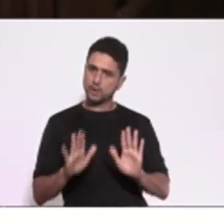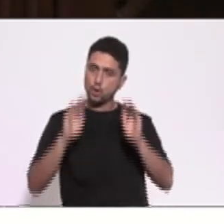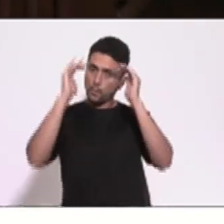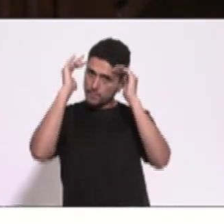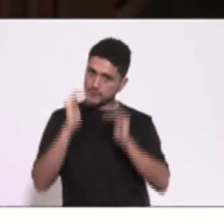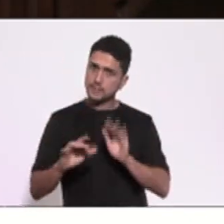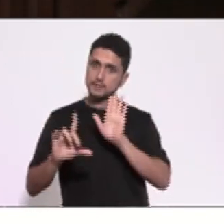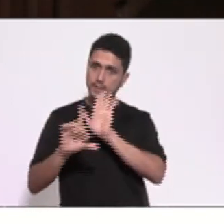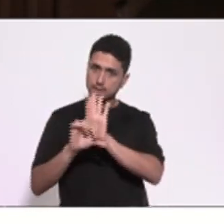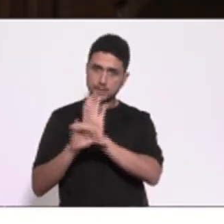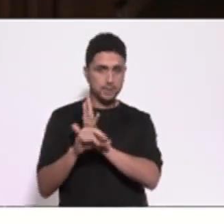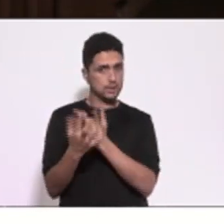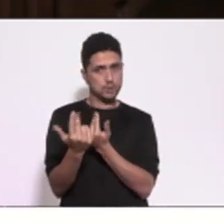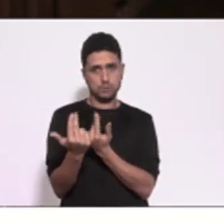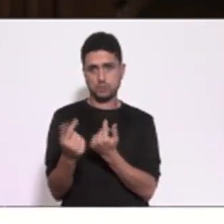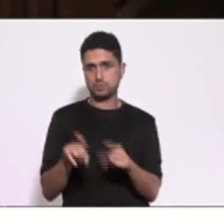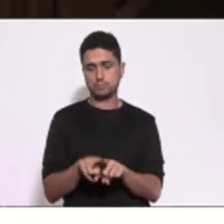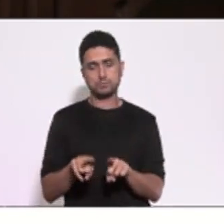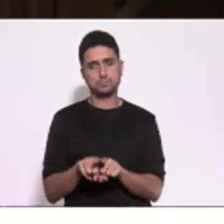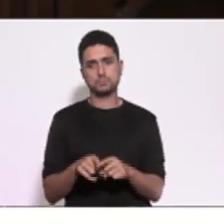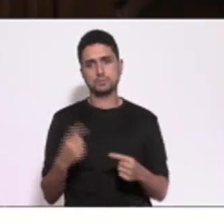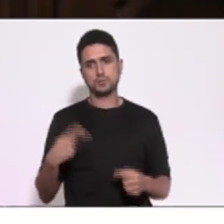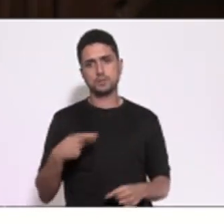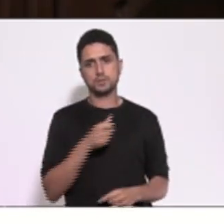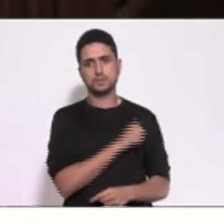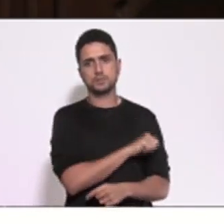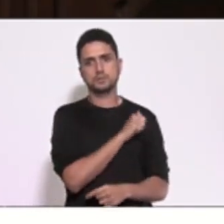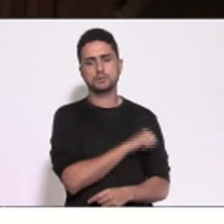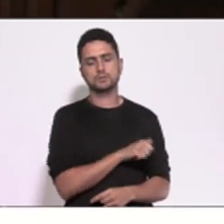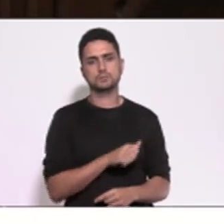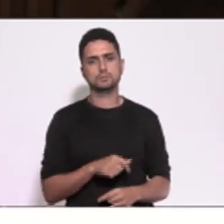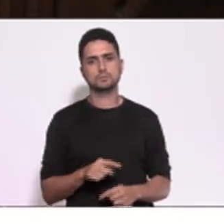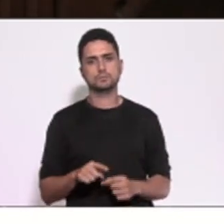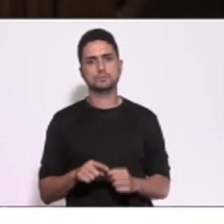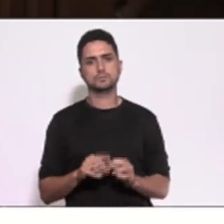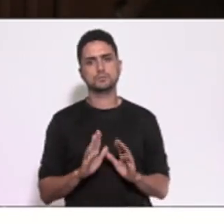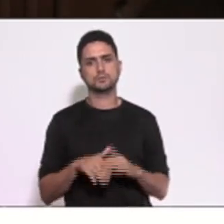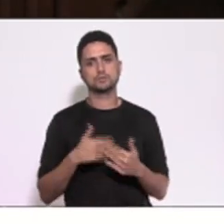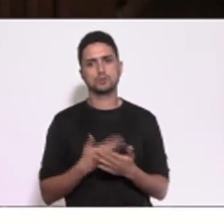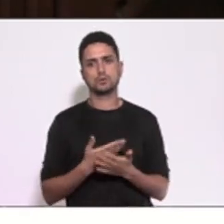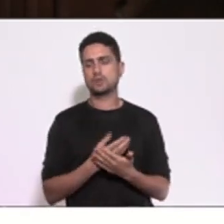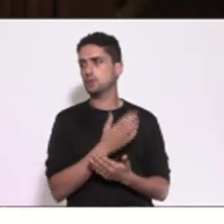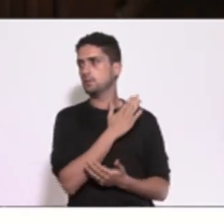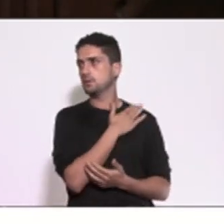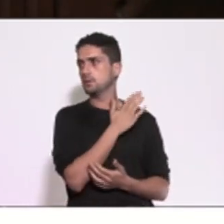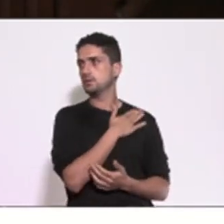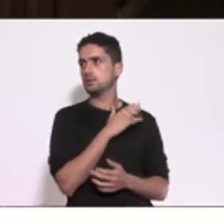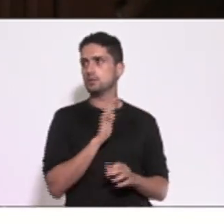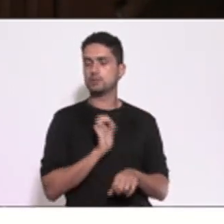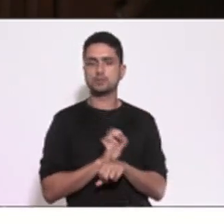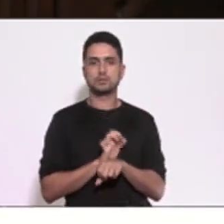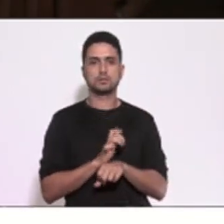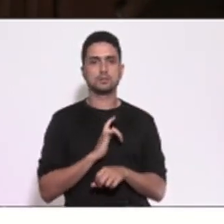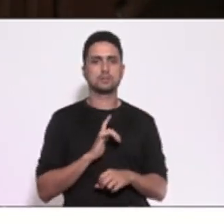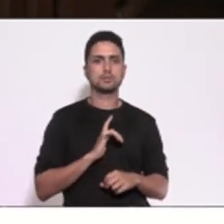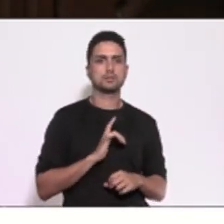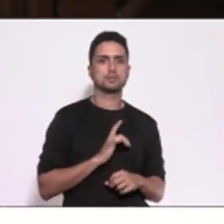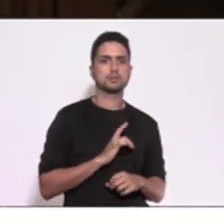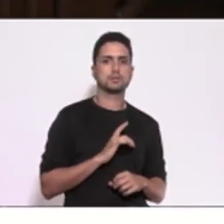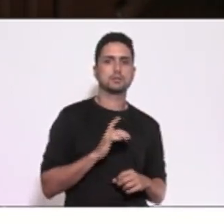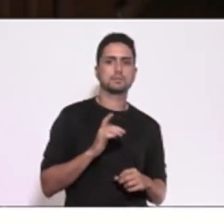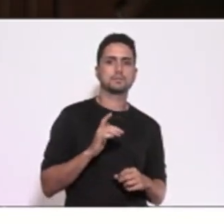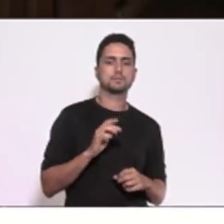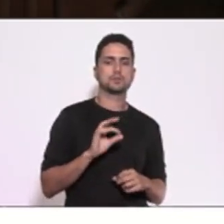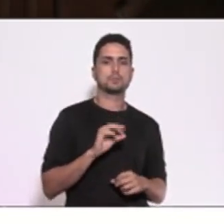para todo o Brasil. Aqui no Rio de Janeiro, os colégios militares estaduais, sejam os colégios da Polícia Militar, seja do Corpo de